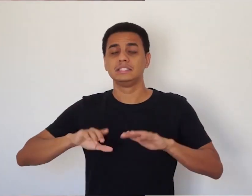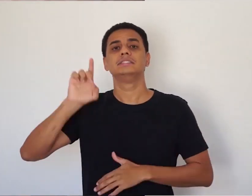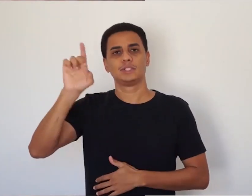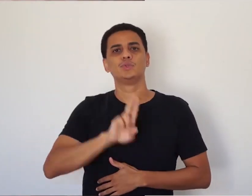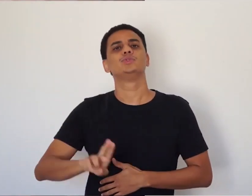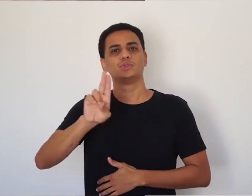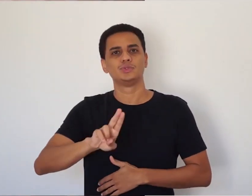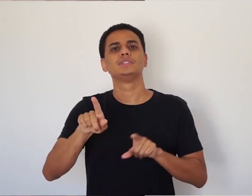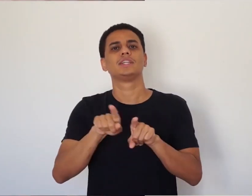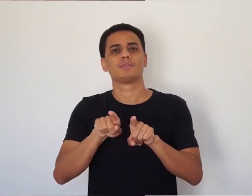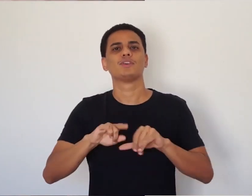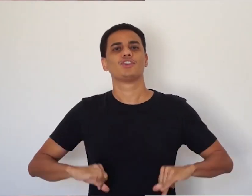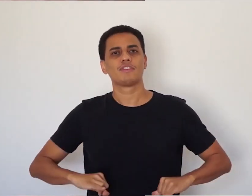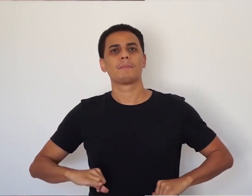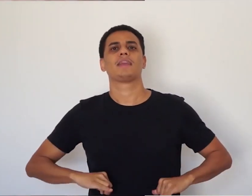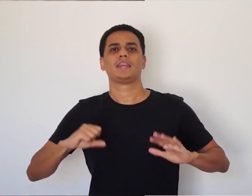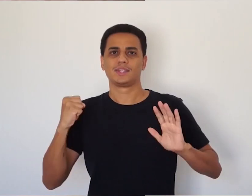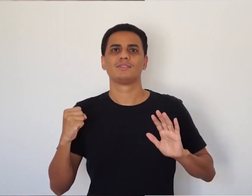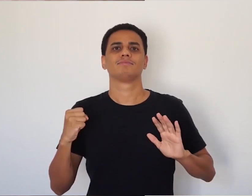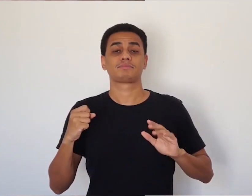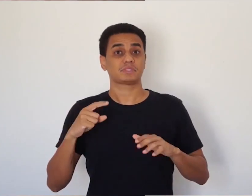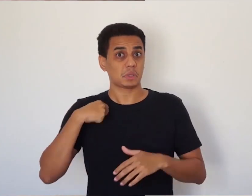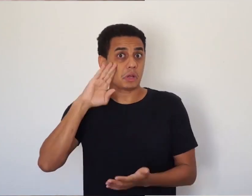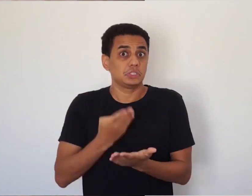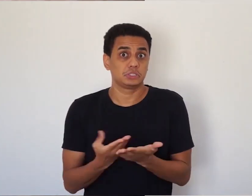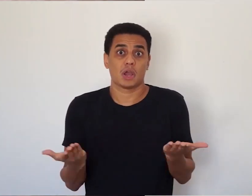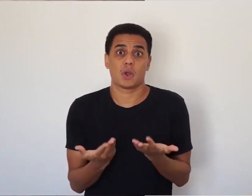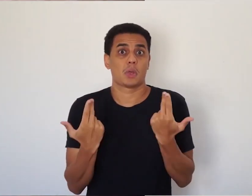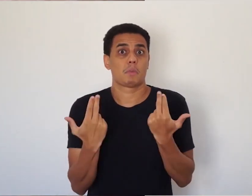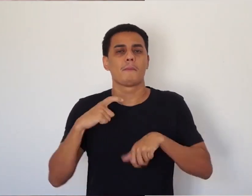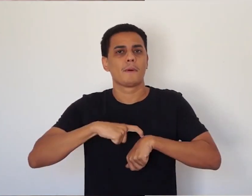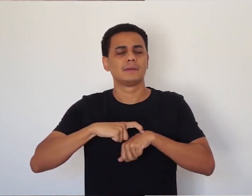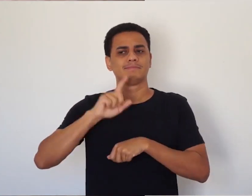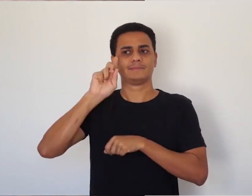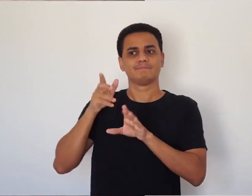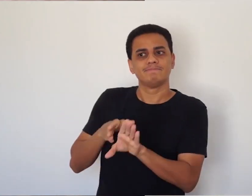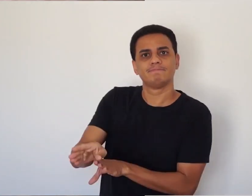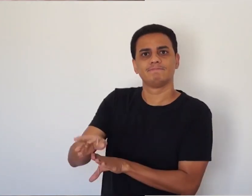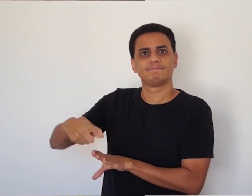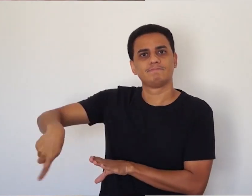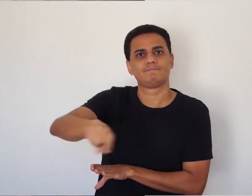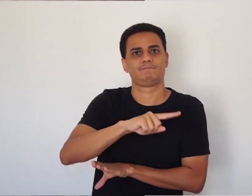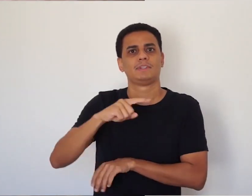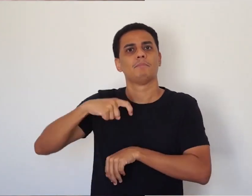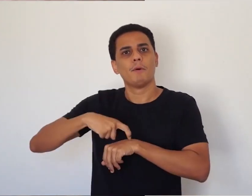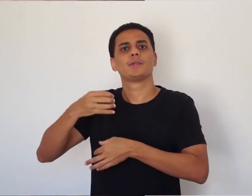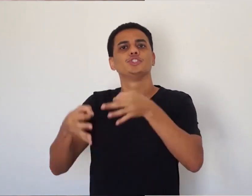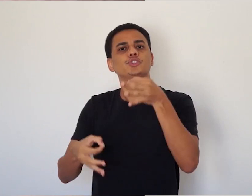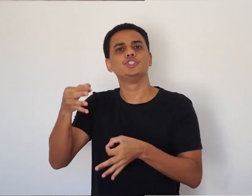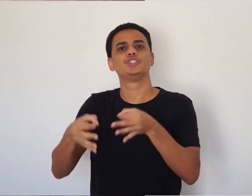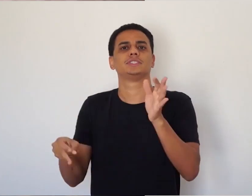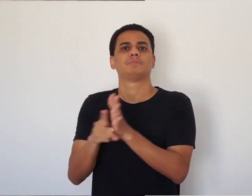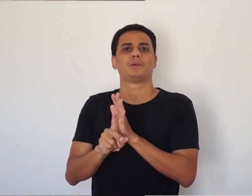é usando muitas vezes uma grande calamidade, uma grande dor, e eu particularmente creio que estamos vivendo esse tempo de